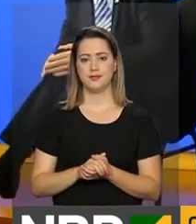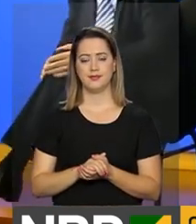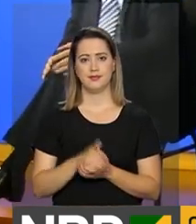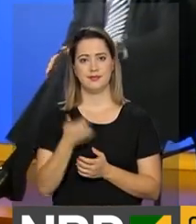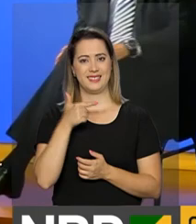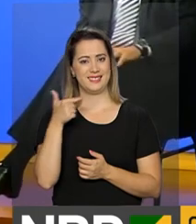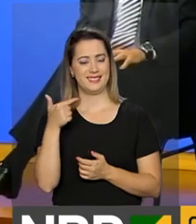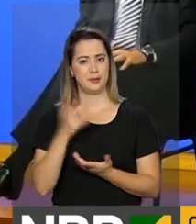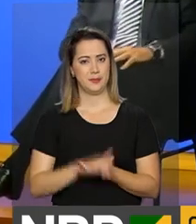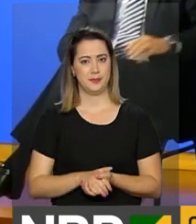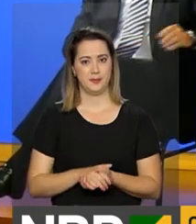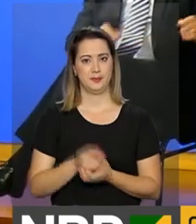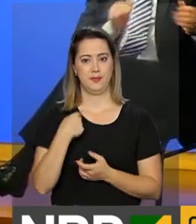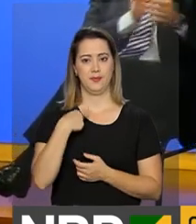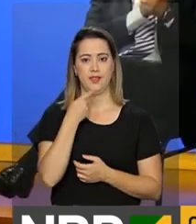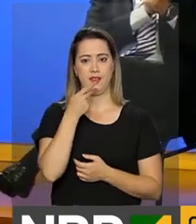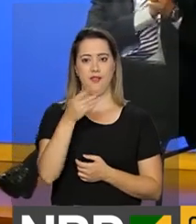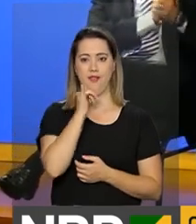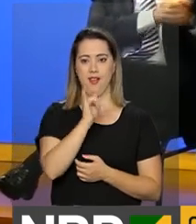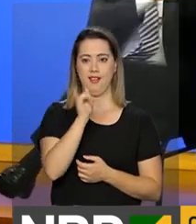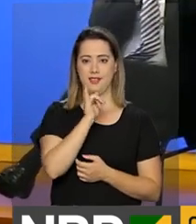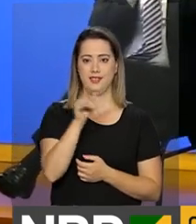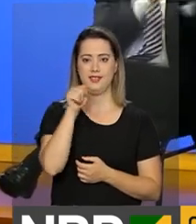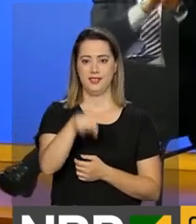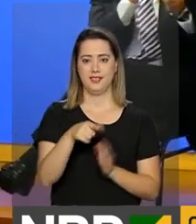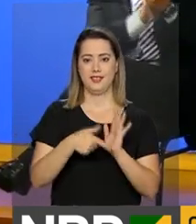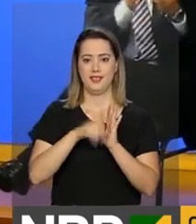Então eu pré-anunciei aqui.